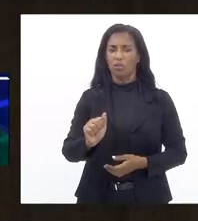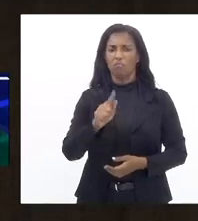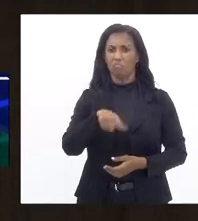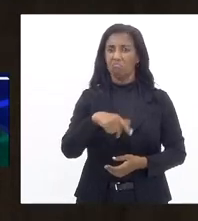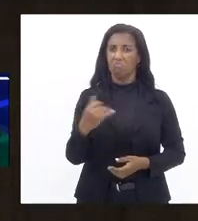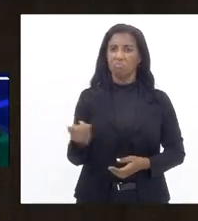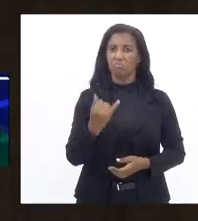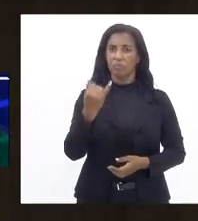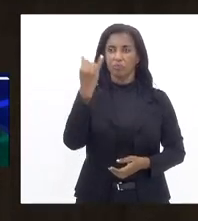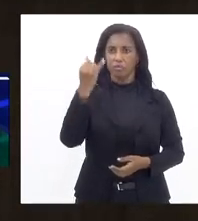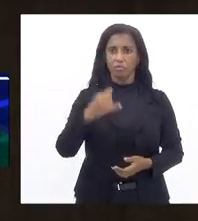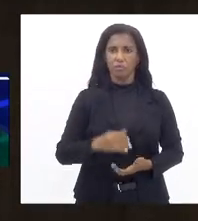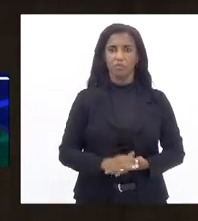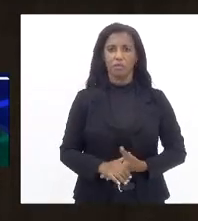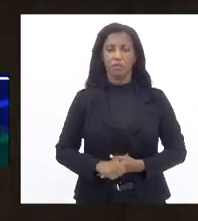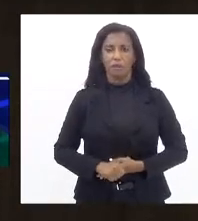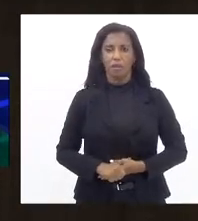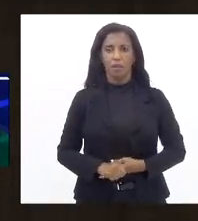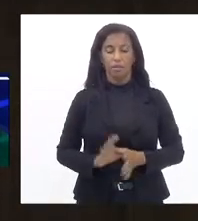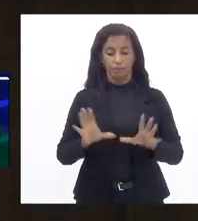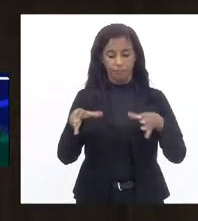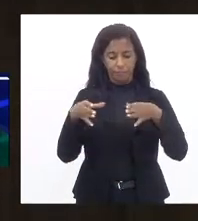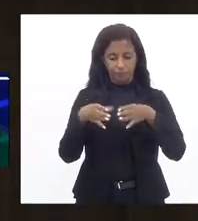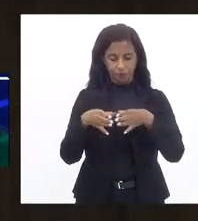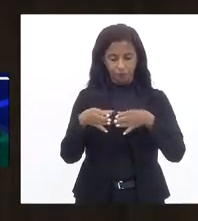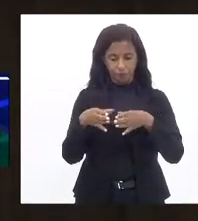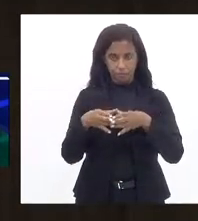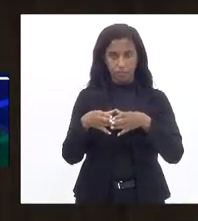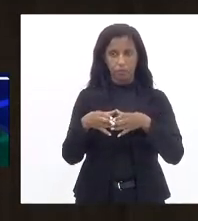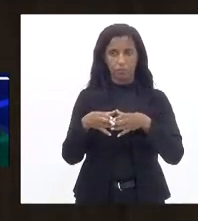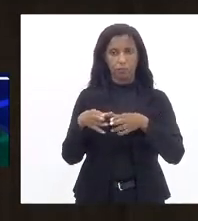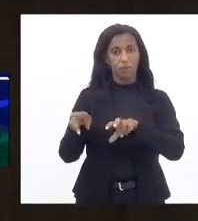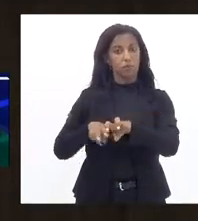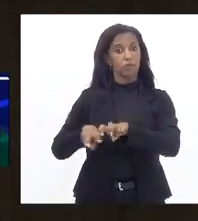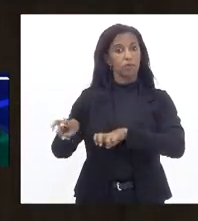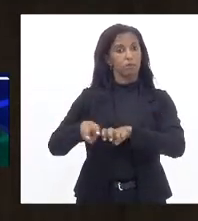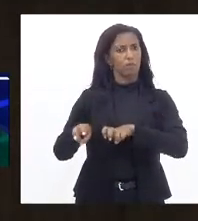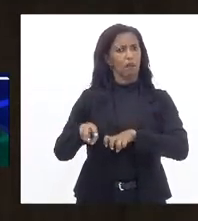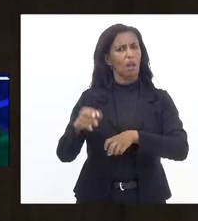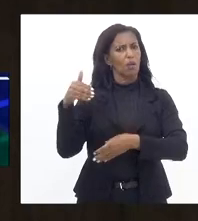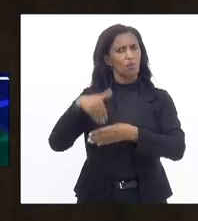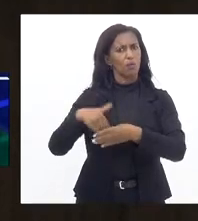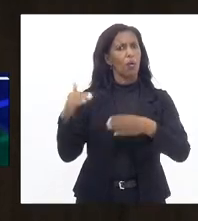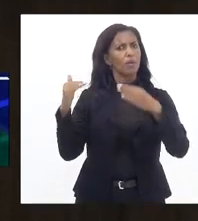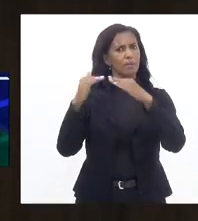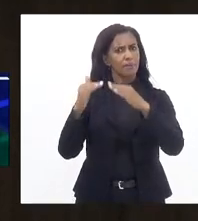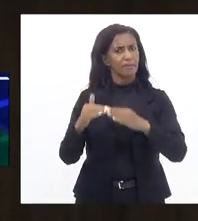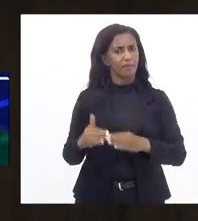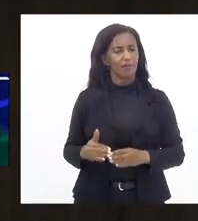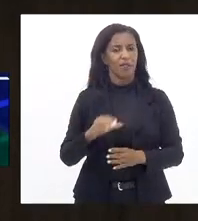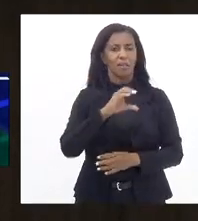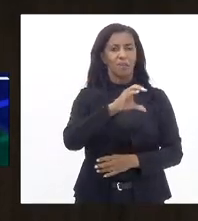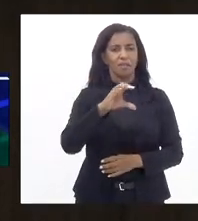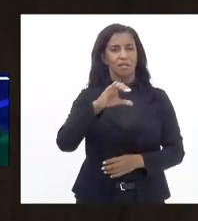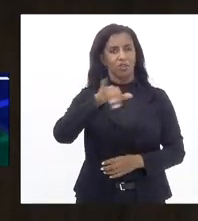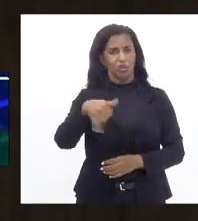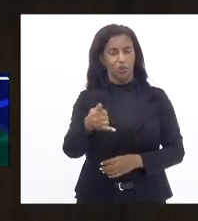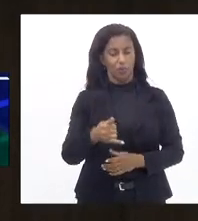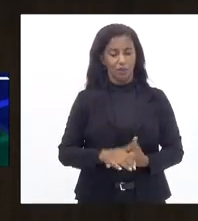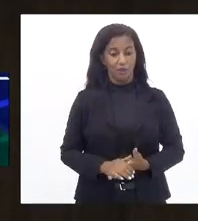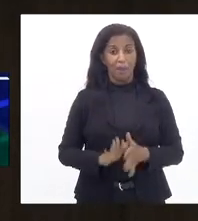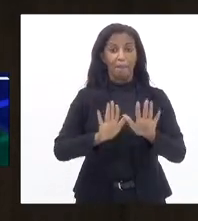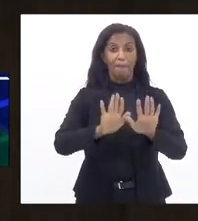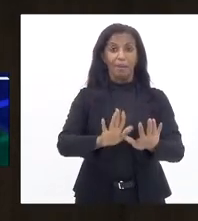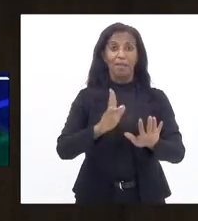importantíssimo. A Comissão de Transporte vota favorável com a CCJ. Mas